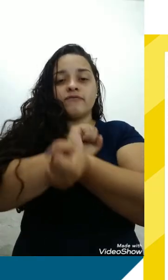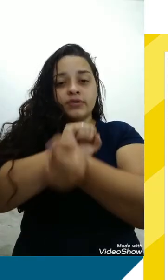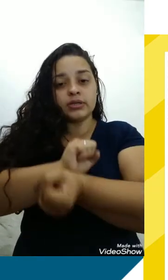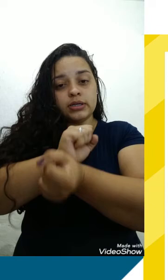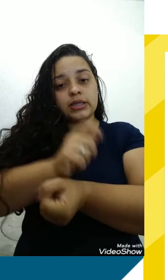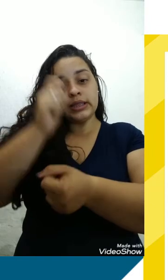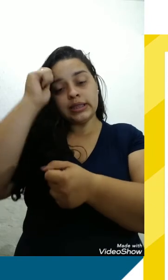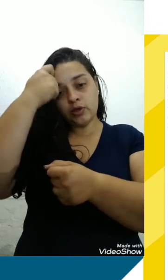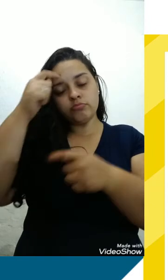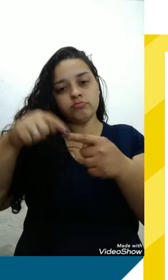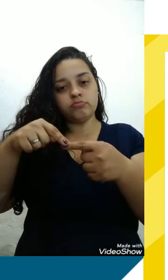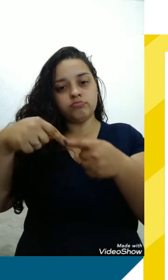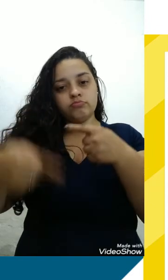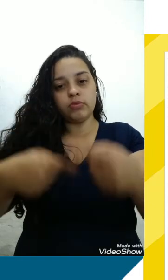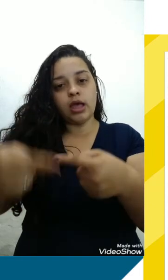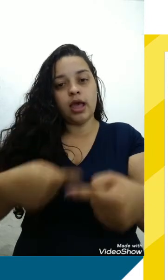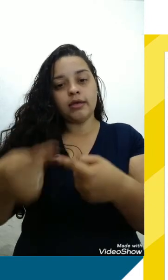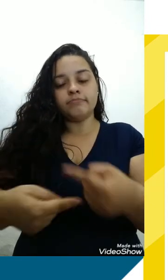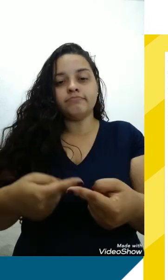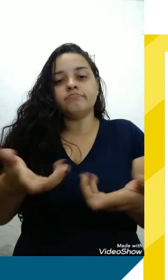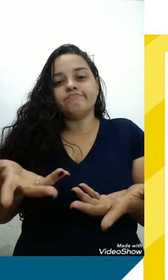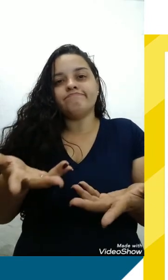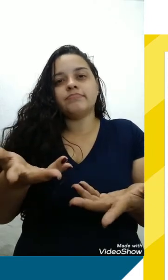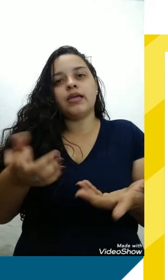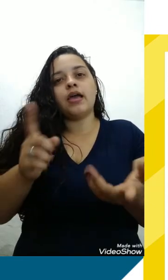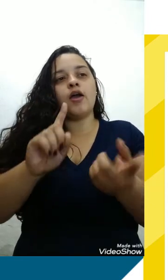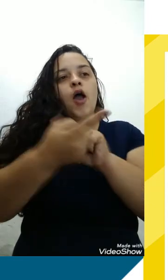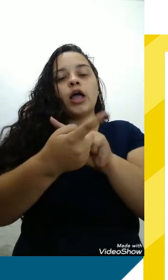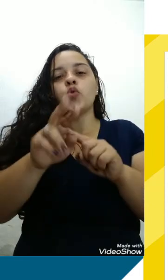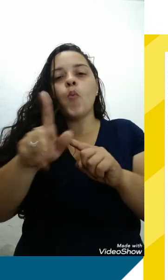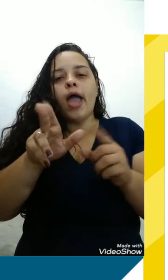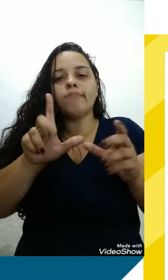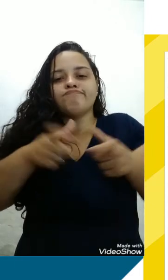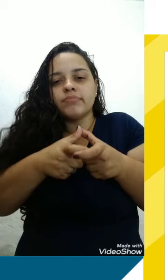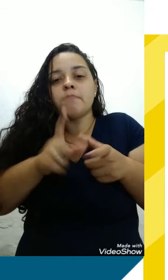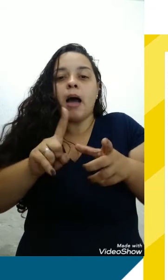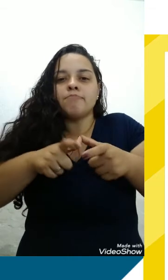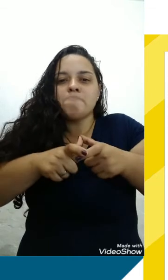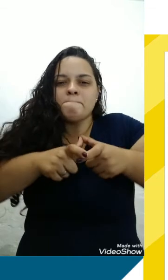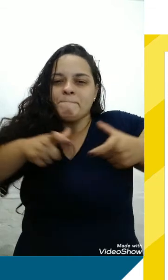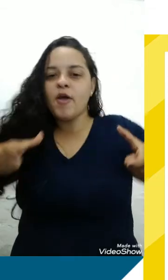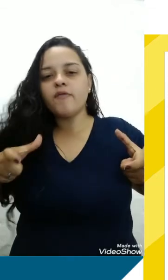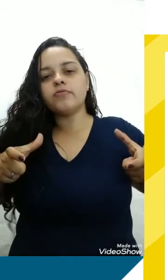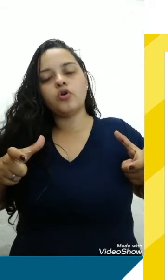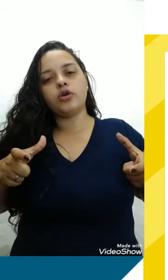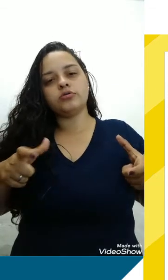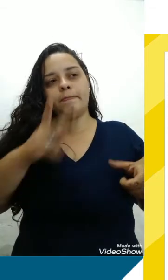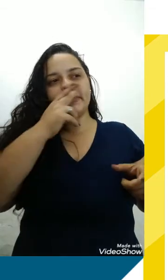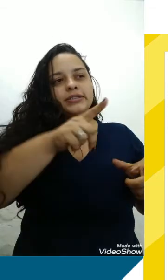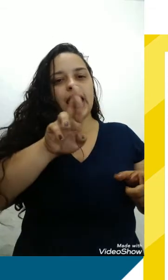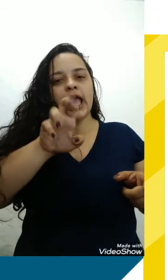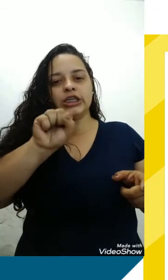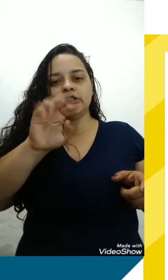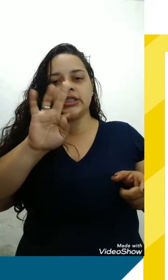seus descendentes. Então, o que acontecia era o contrário de uma restrição, mas uma forte presença dessa população nessas funções.